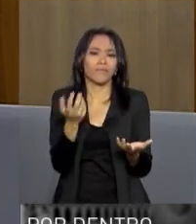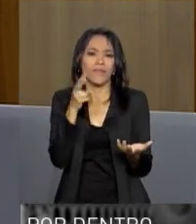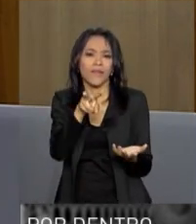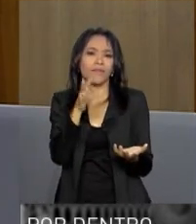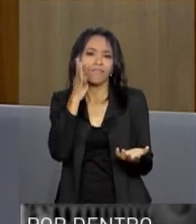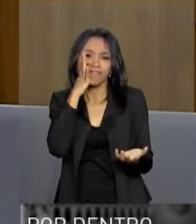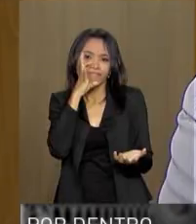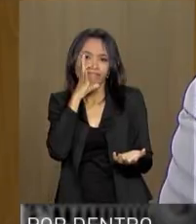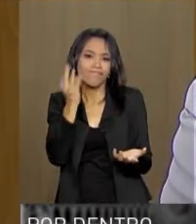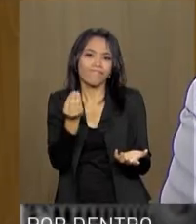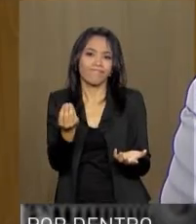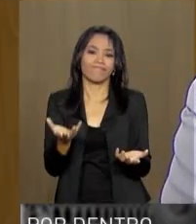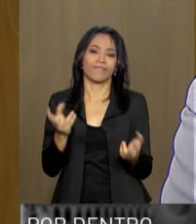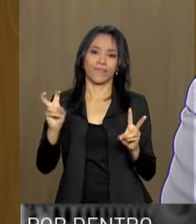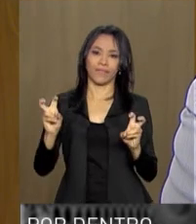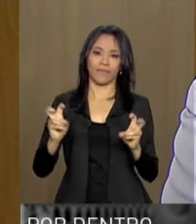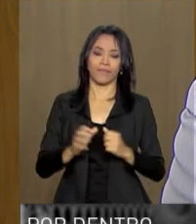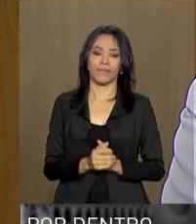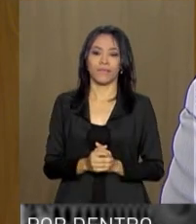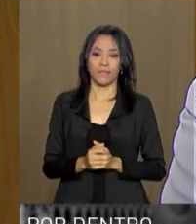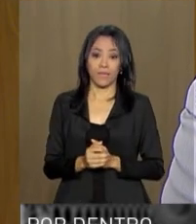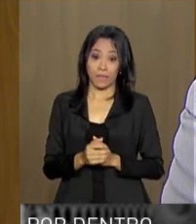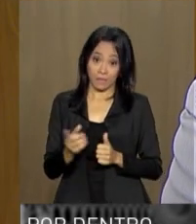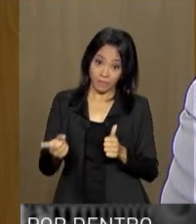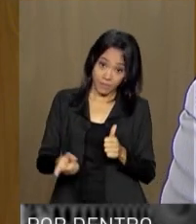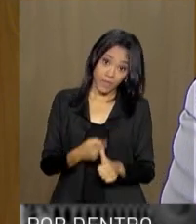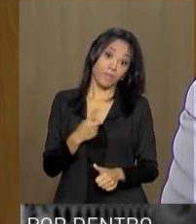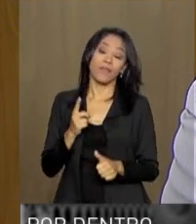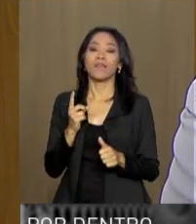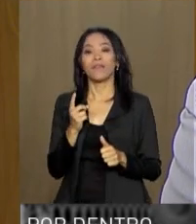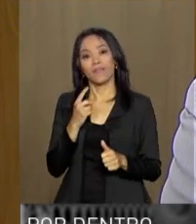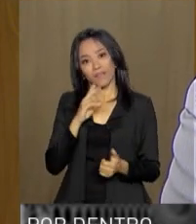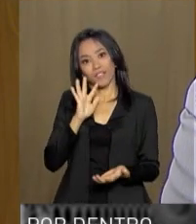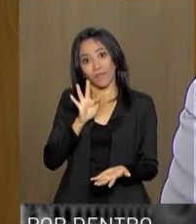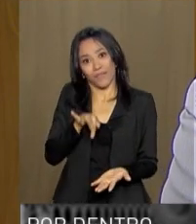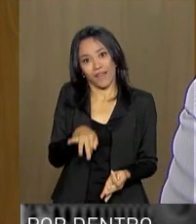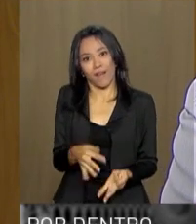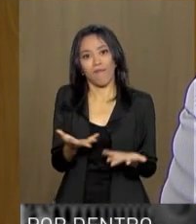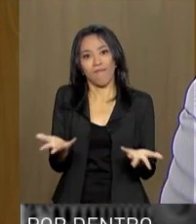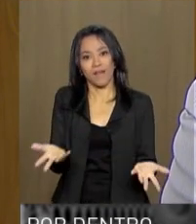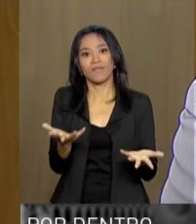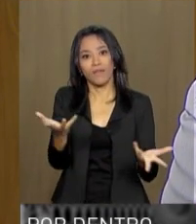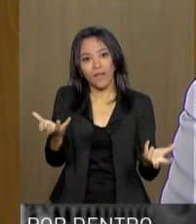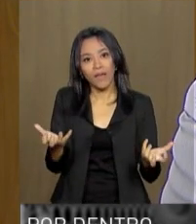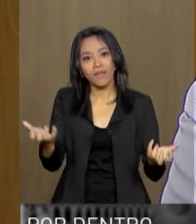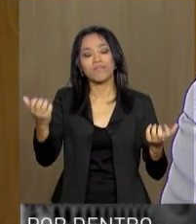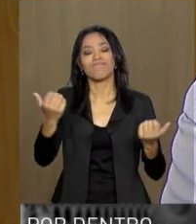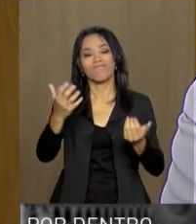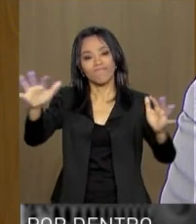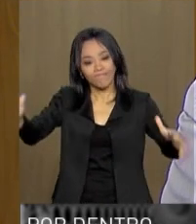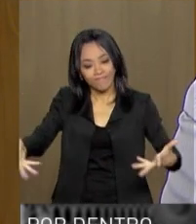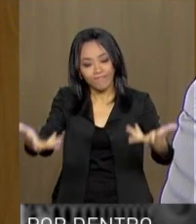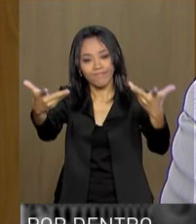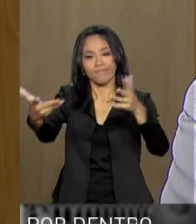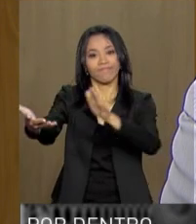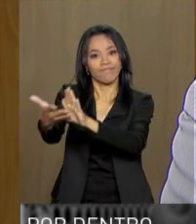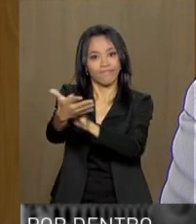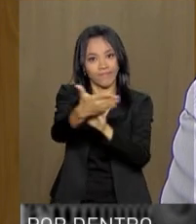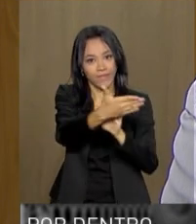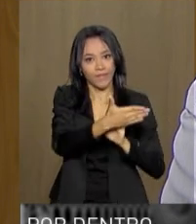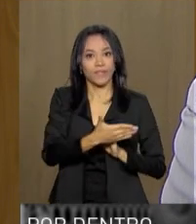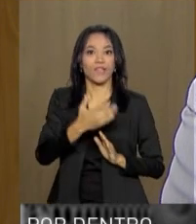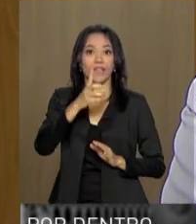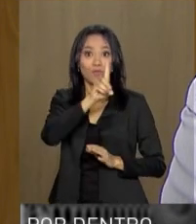sim o primeiro também é é que deixar para o final mas eu quero aqui é é elogiar eu sei que estamos chegando ao